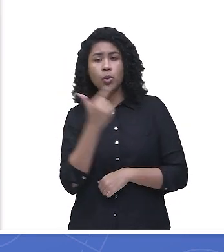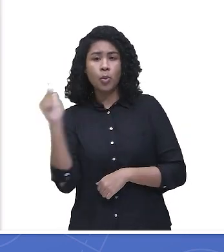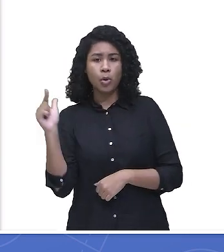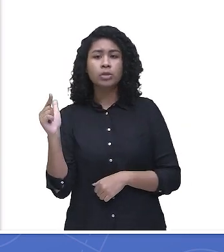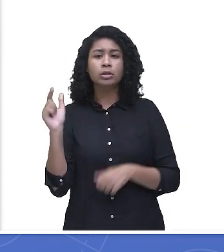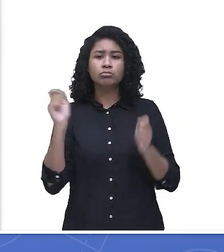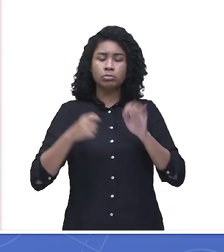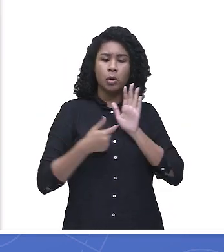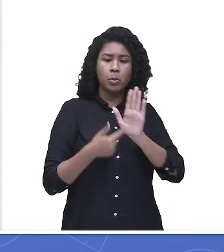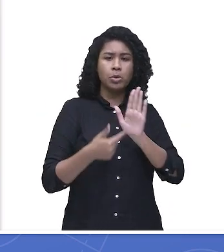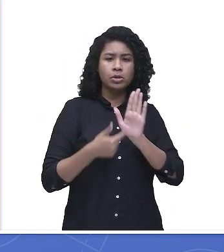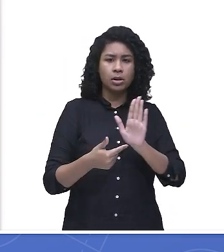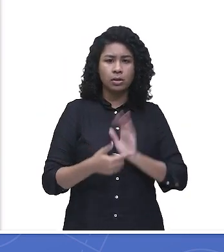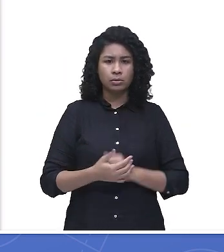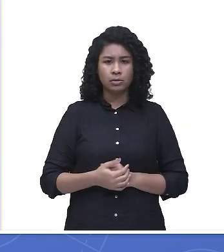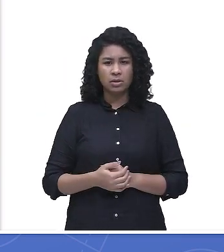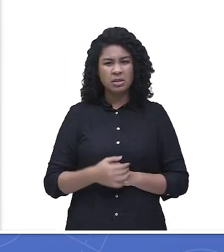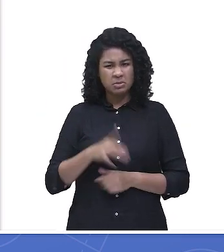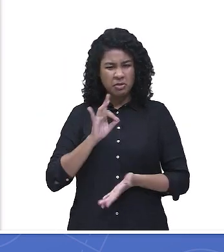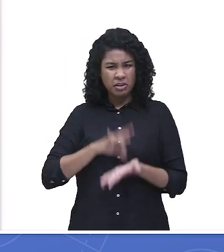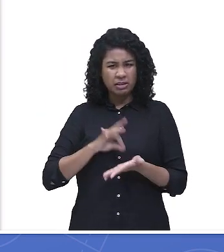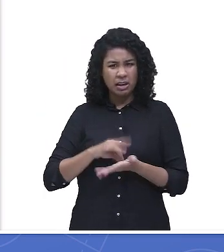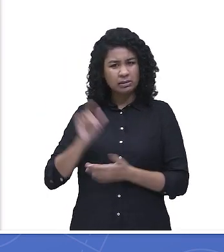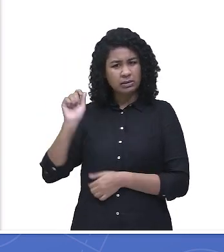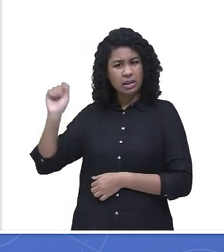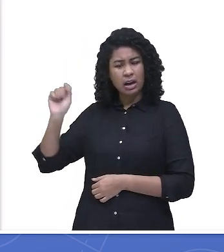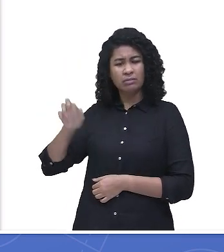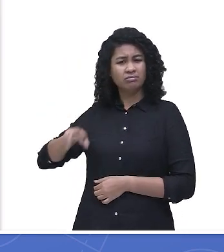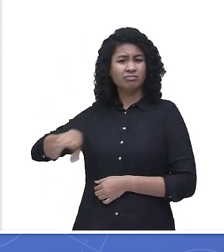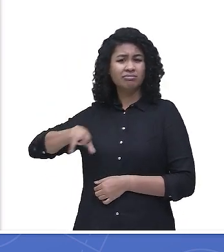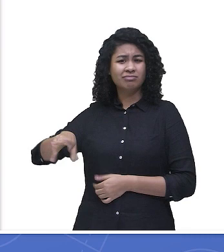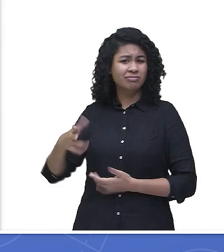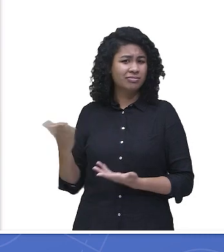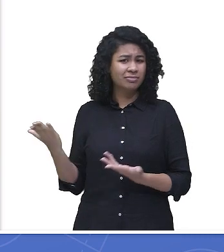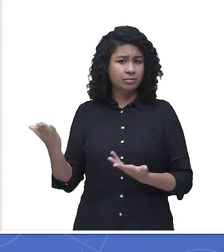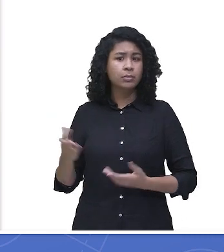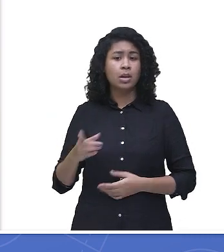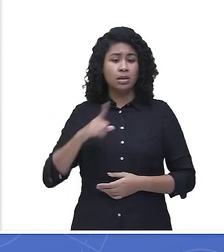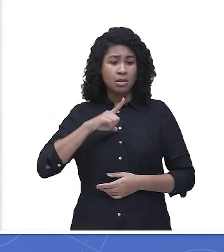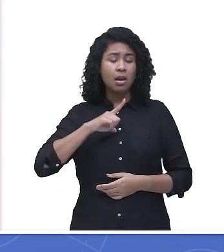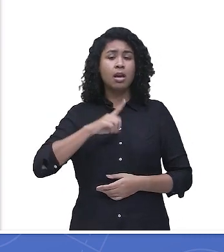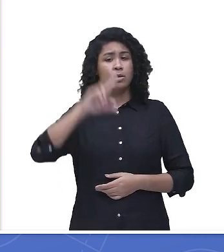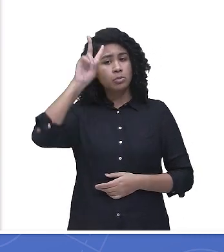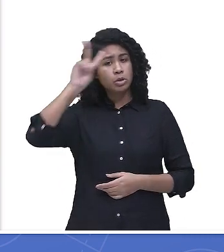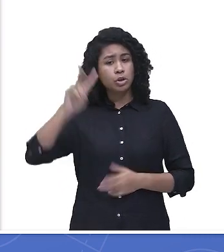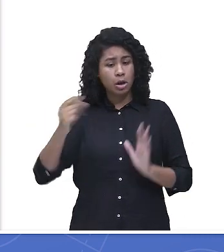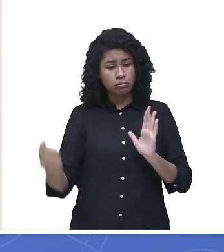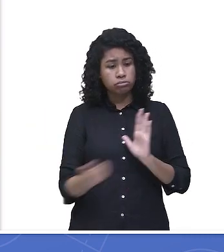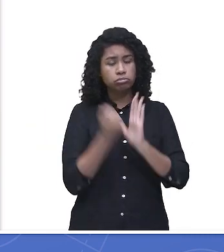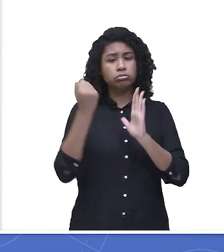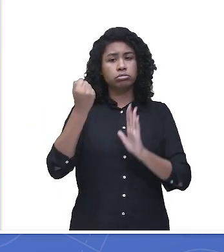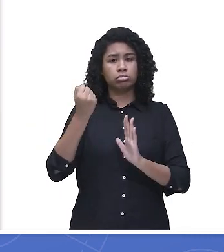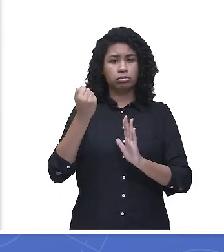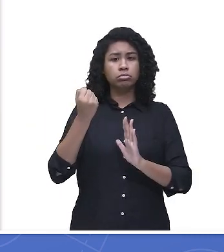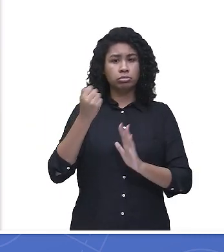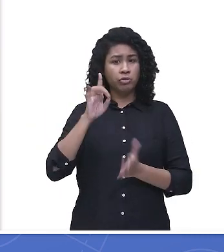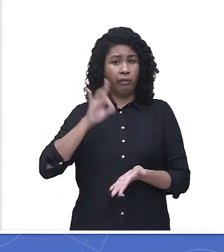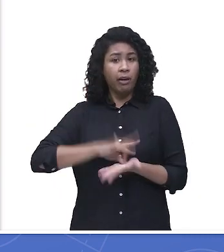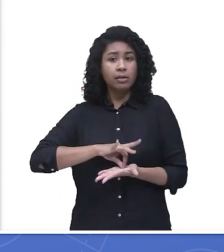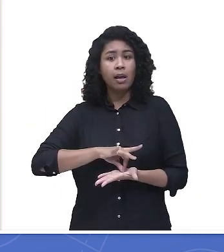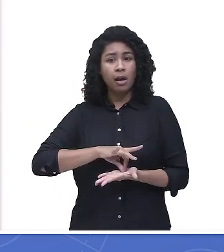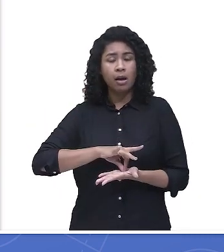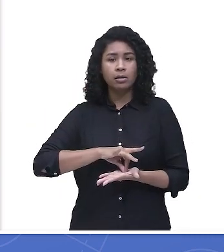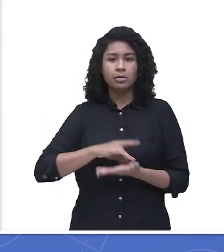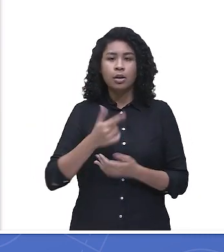abstrata? Não. Perceba que nós pegamos um ponto ali da realidade, né? Então, e também não se buscou